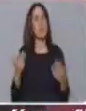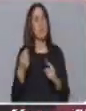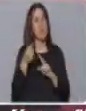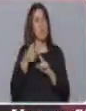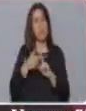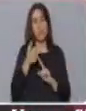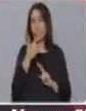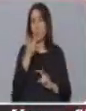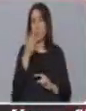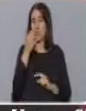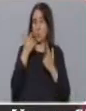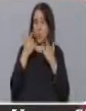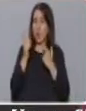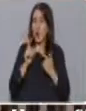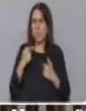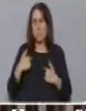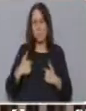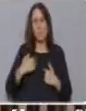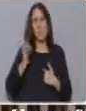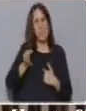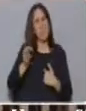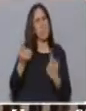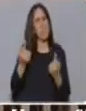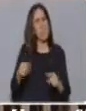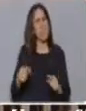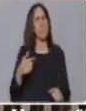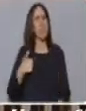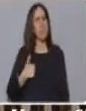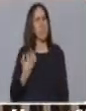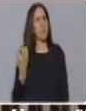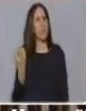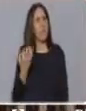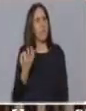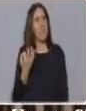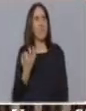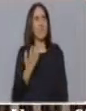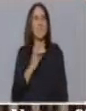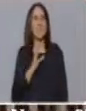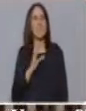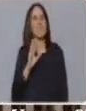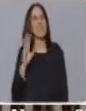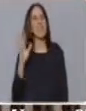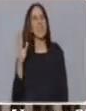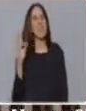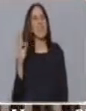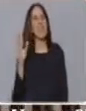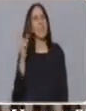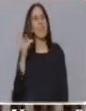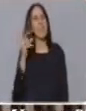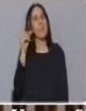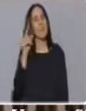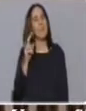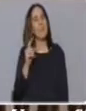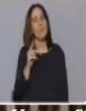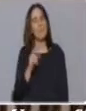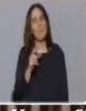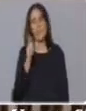chores, bem sei que és de lata. Também eu passagem na fralda do